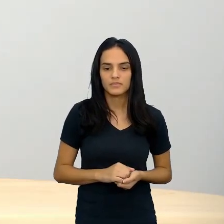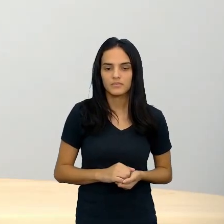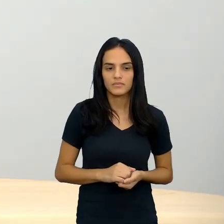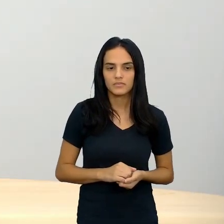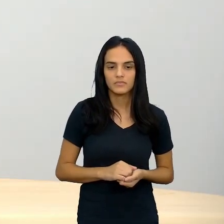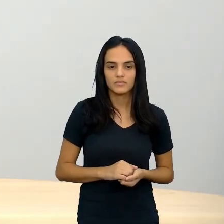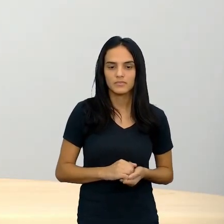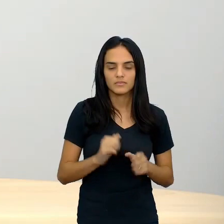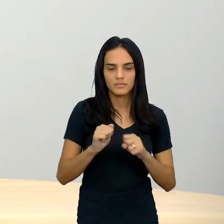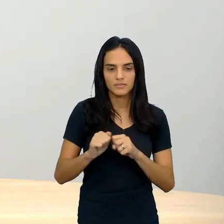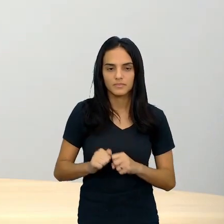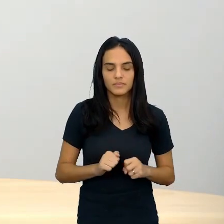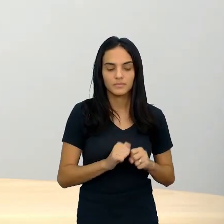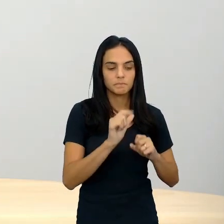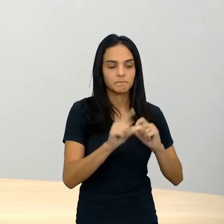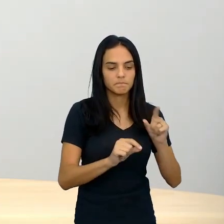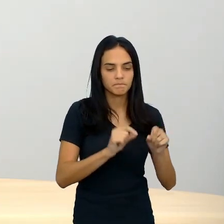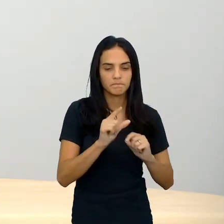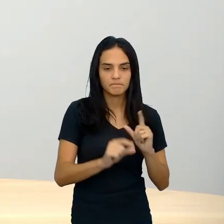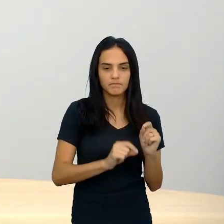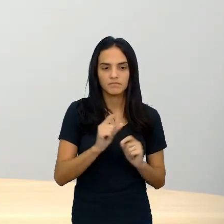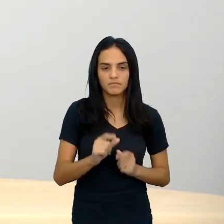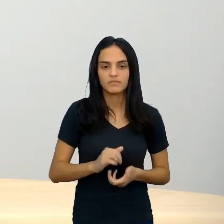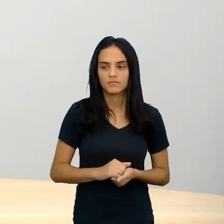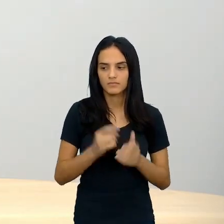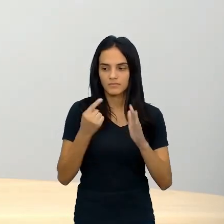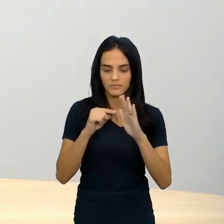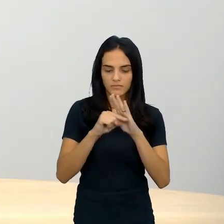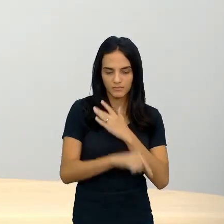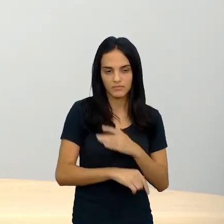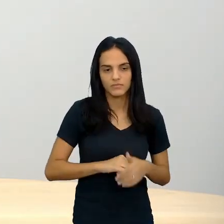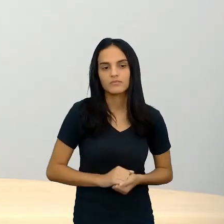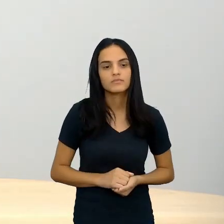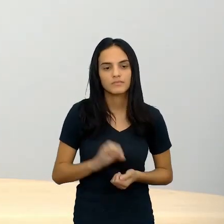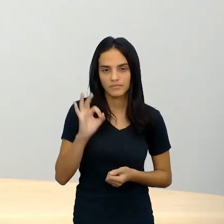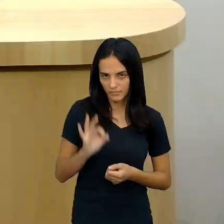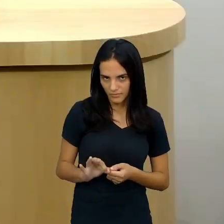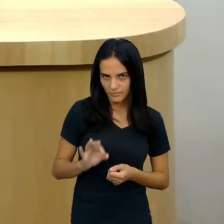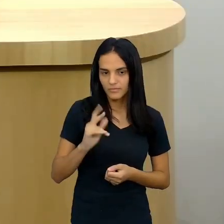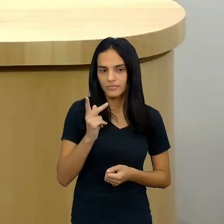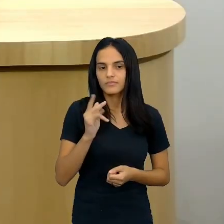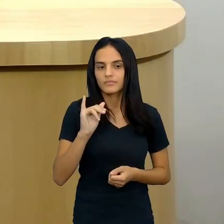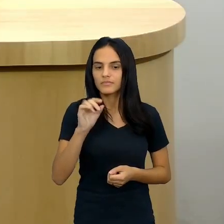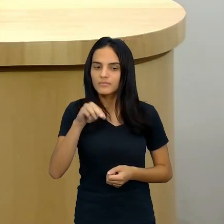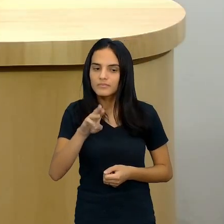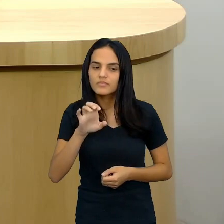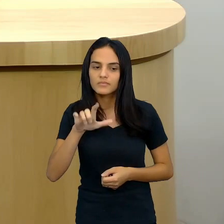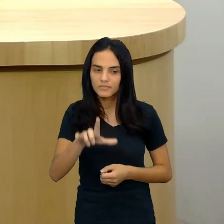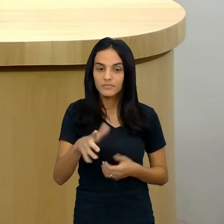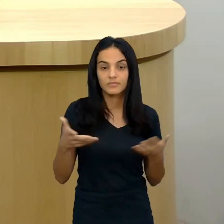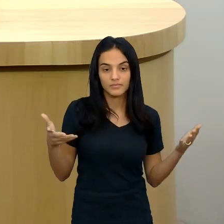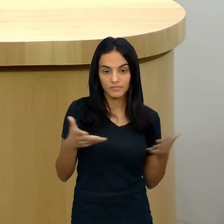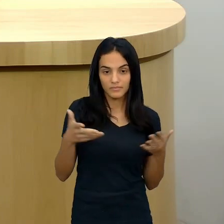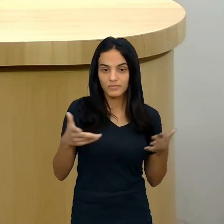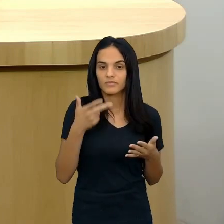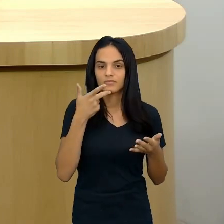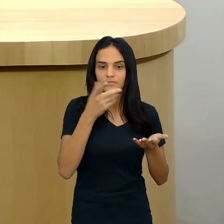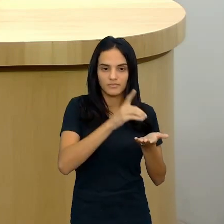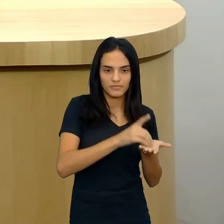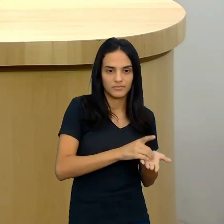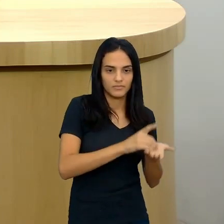que fizeram a opção por este aprofundamento. Certo, Quimia? Certo, Terezinha. Agora vamos falar um pouquinho do diário de